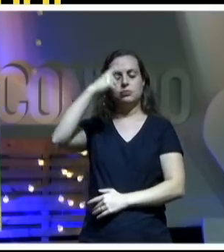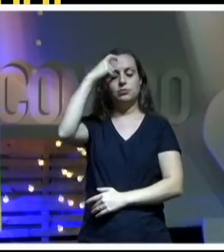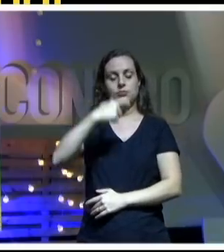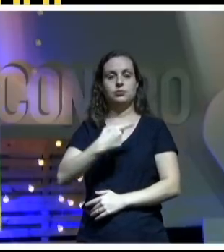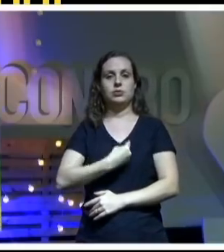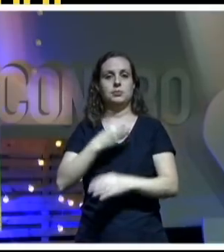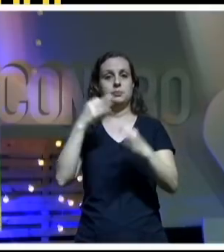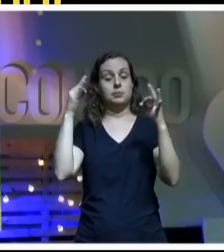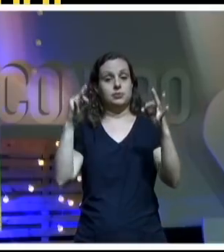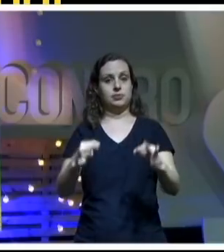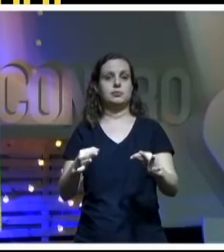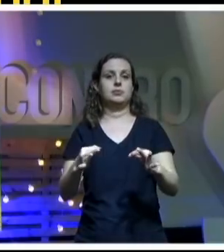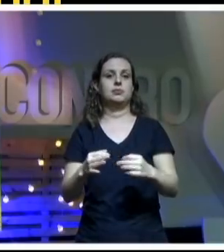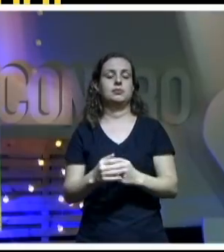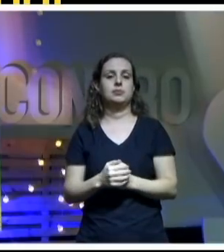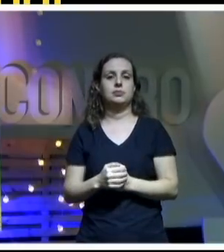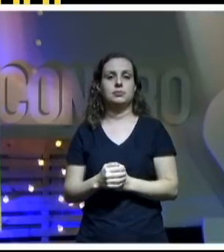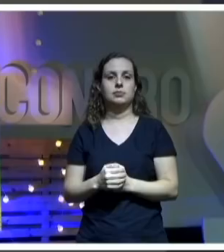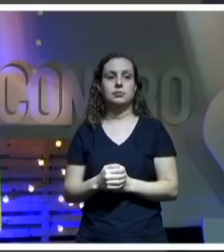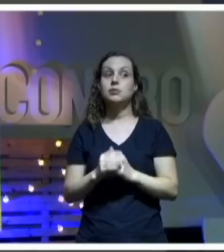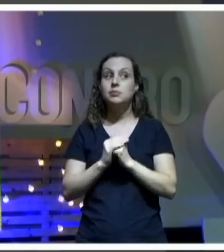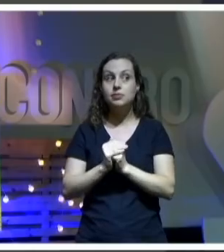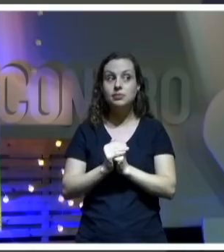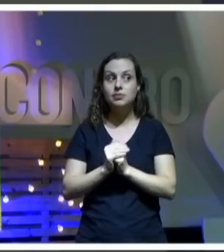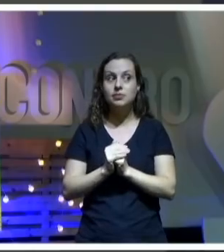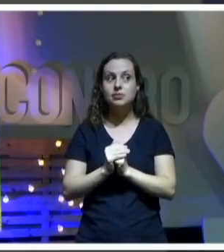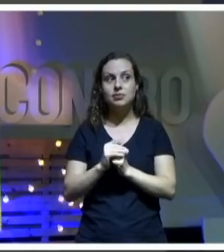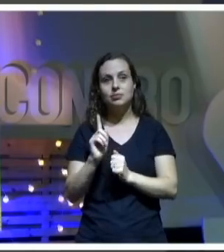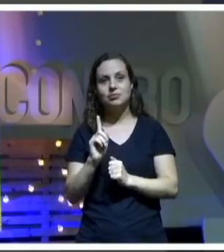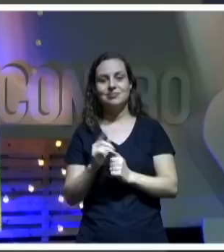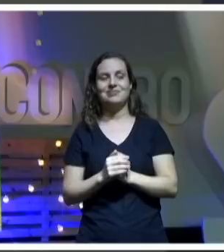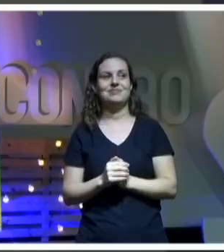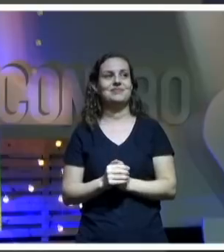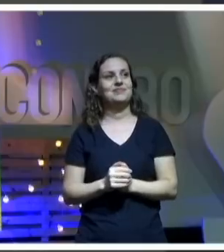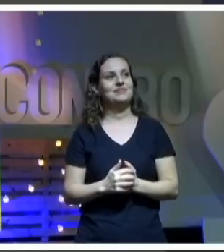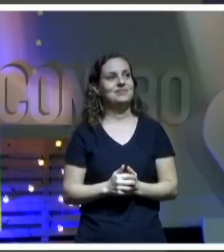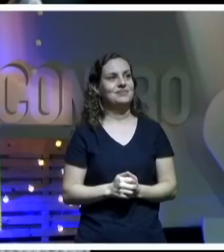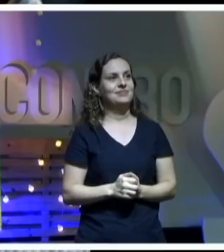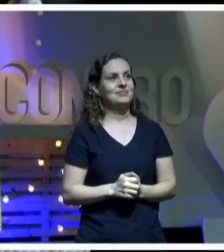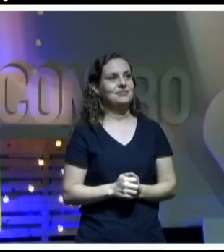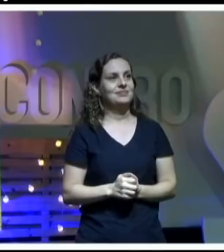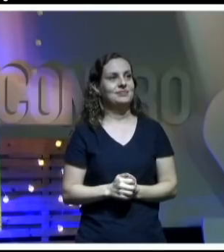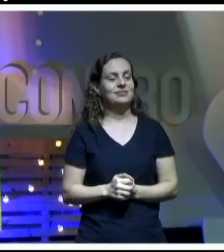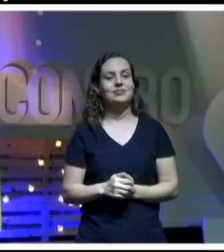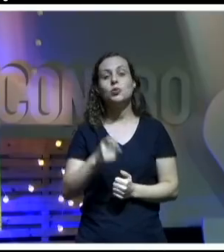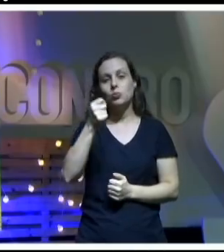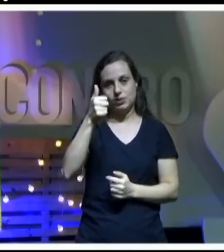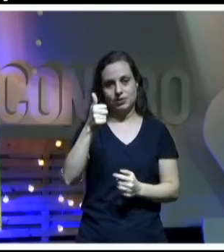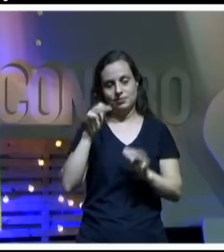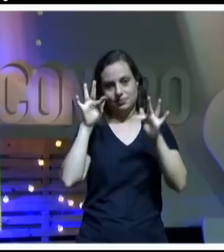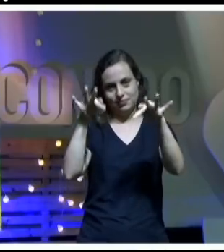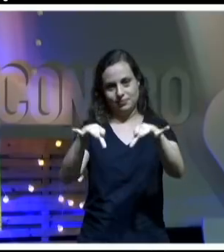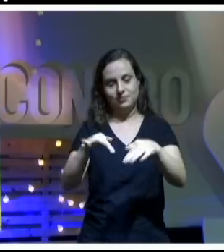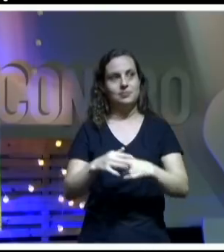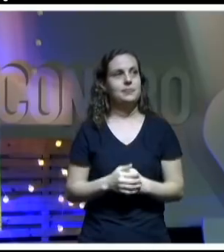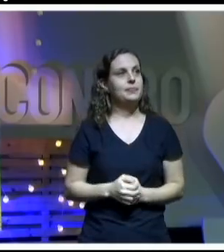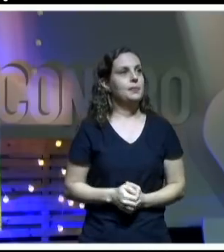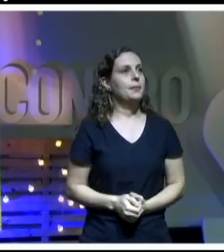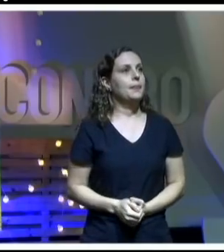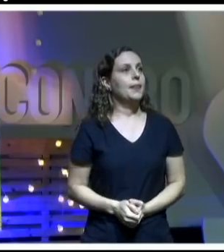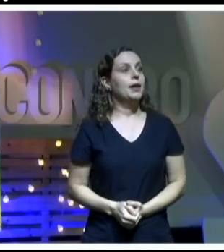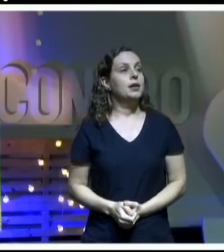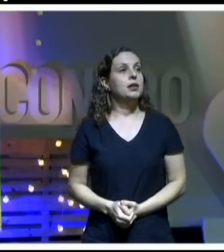entre isto a meu nome em tocar a banda teólogos